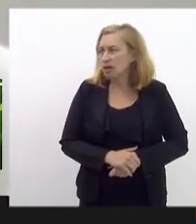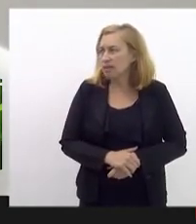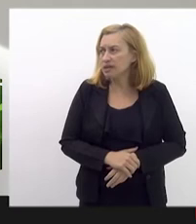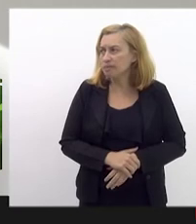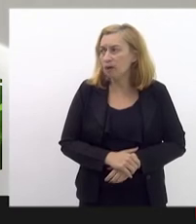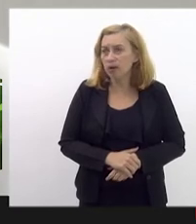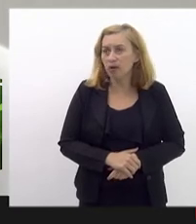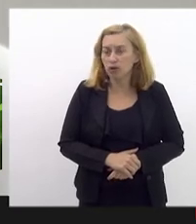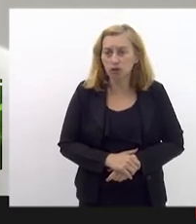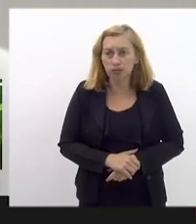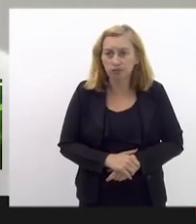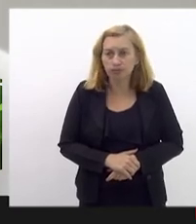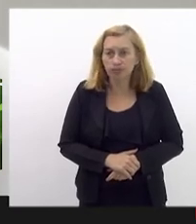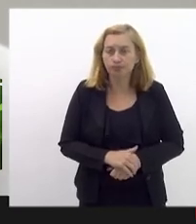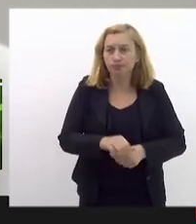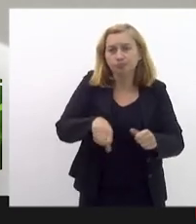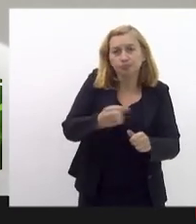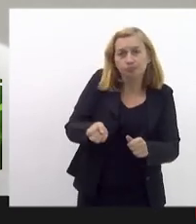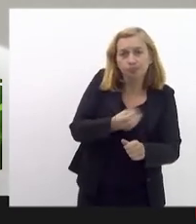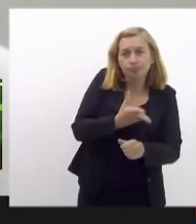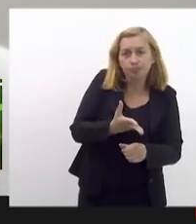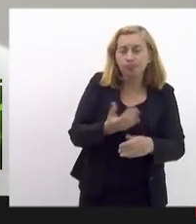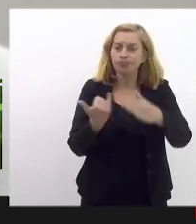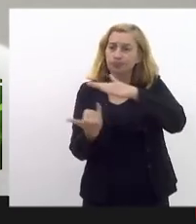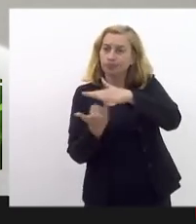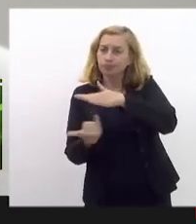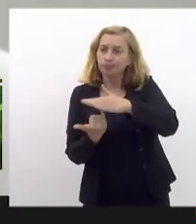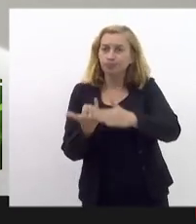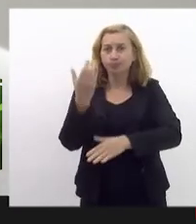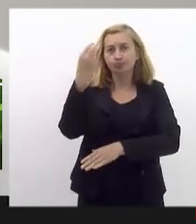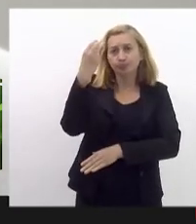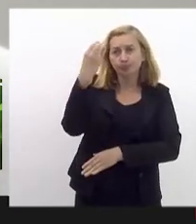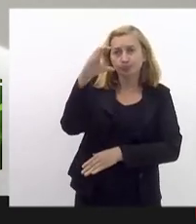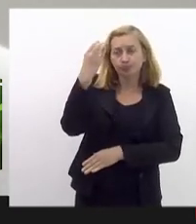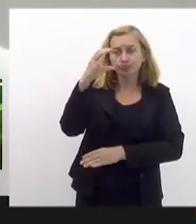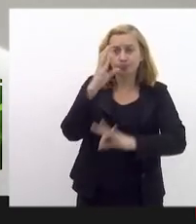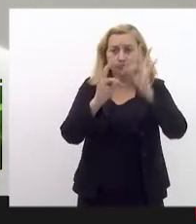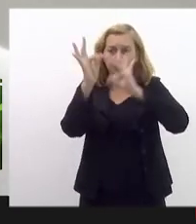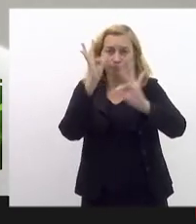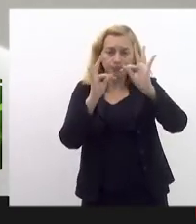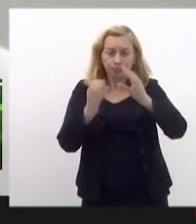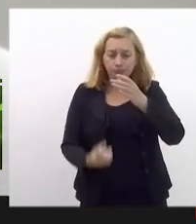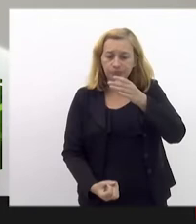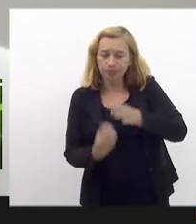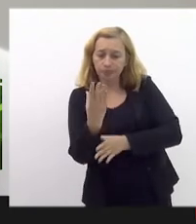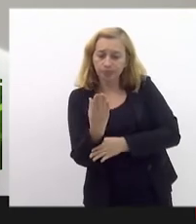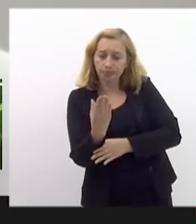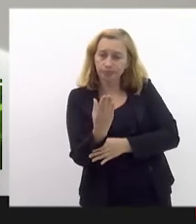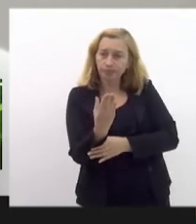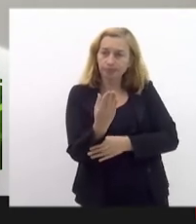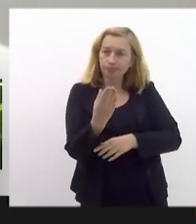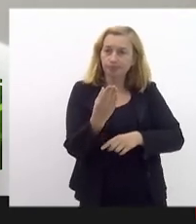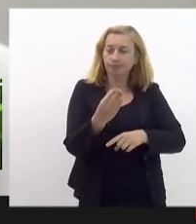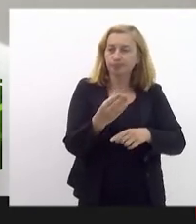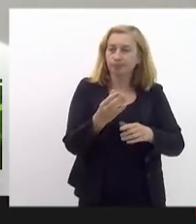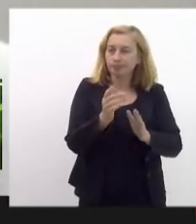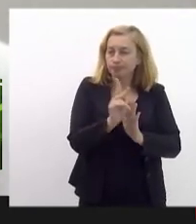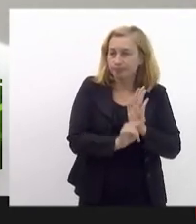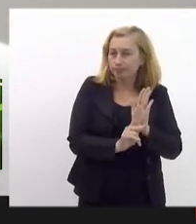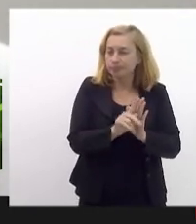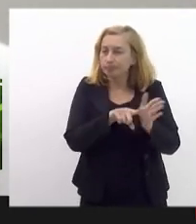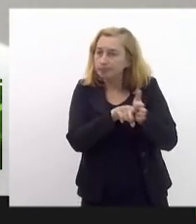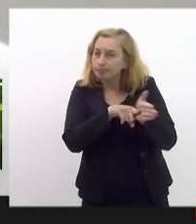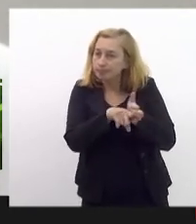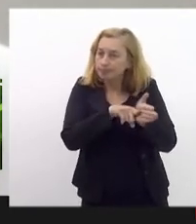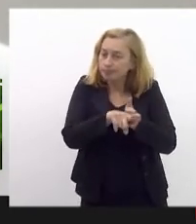tem institutos de inovação, institutos de tecnologia que produzem projetos de pesquisa aqui no estado do Rio e fazem parte